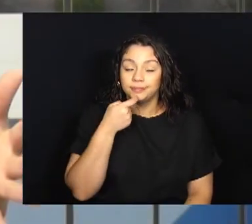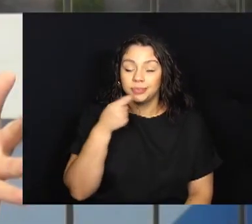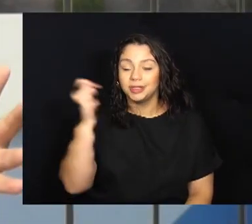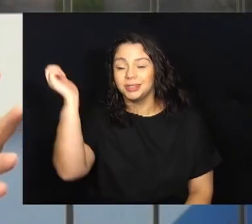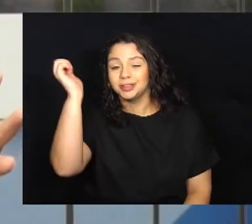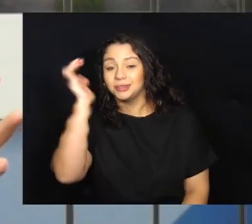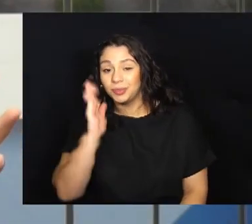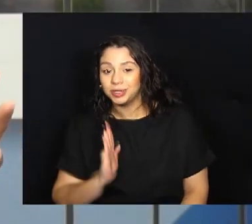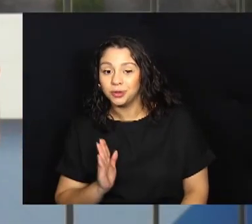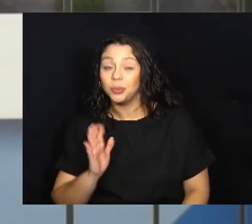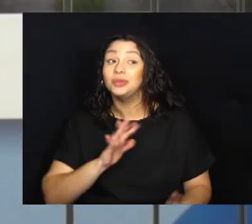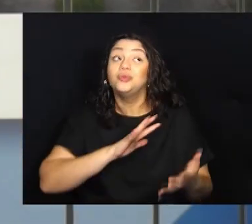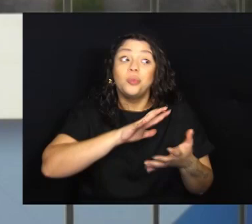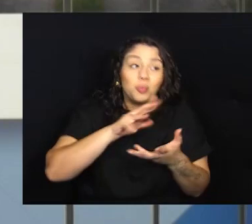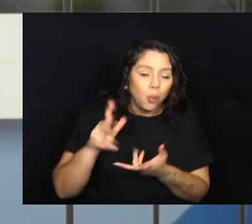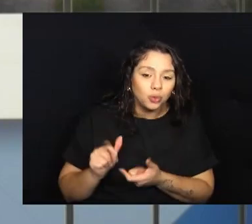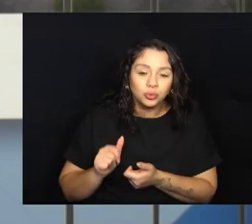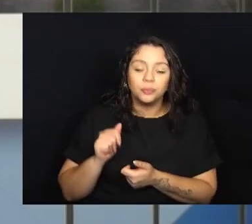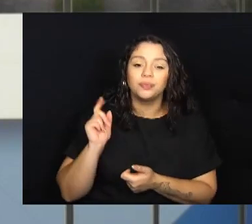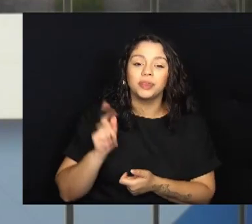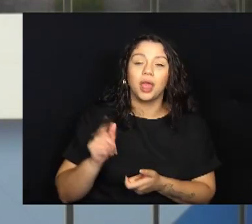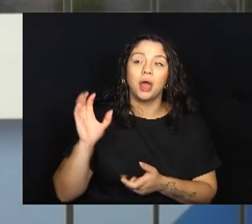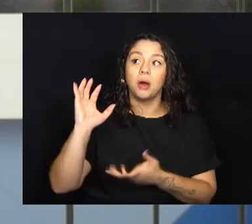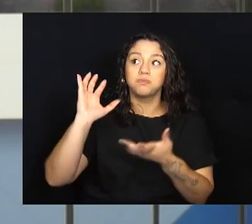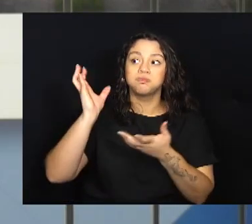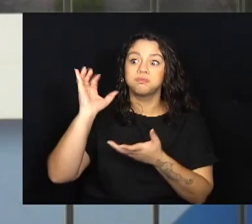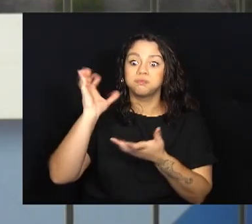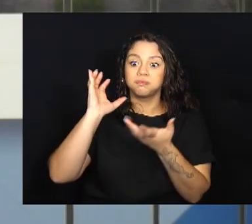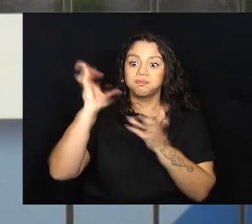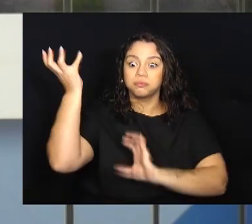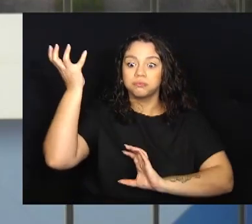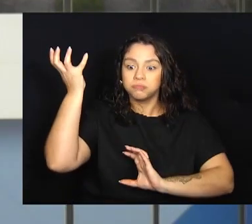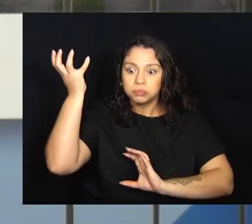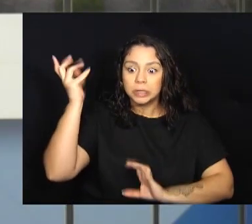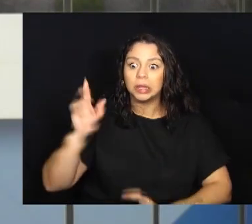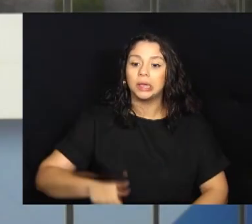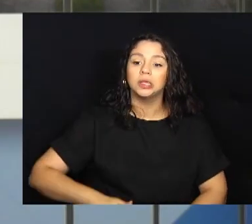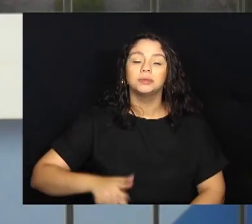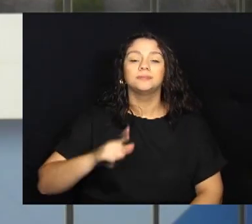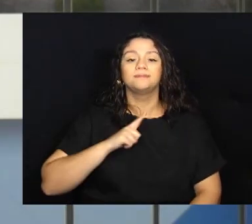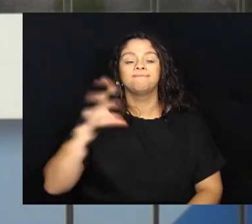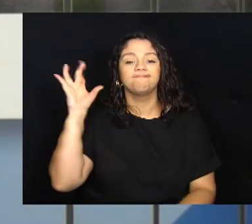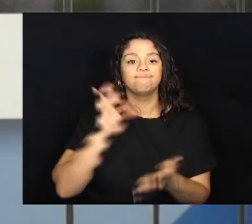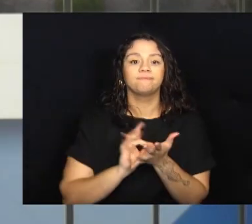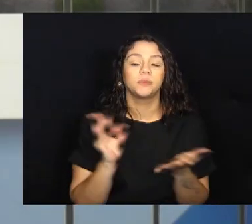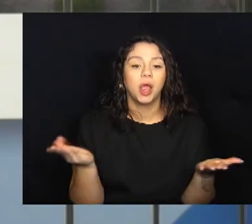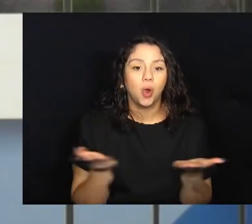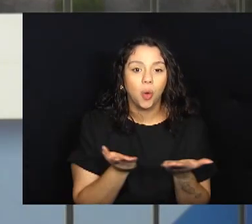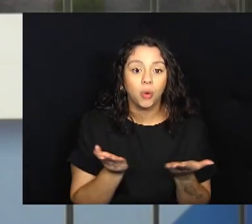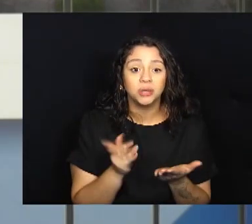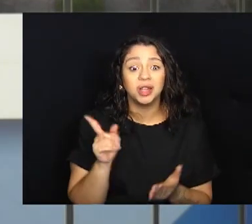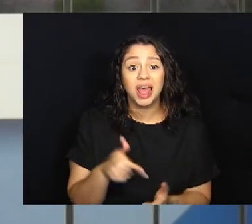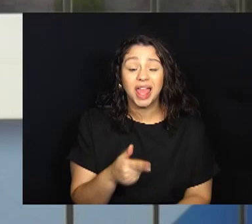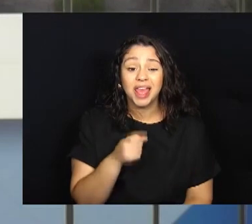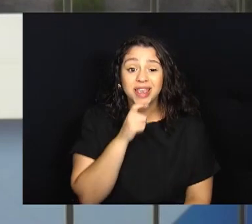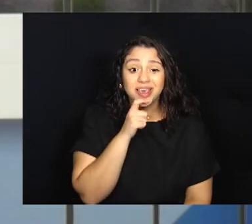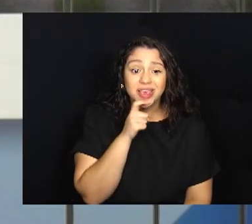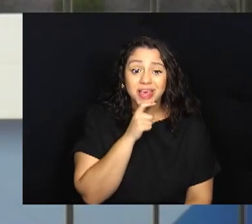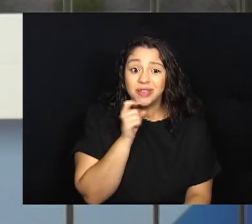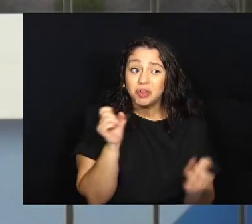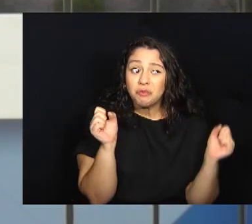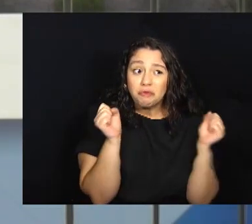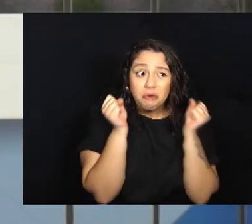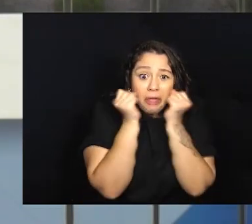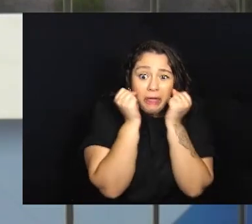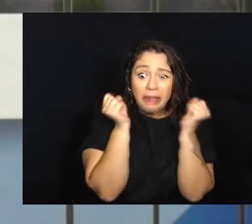mundo, né? As mudanças climáticas são uma realidade. A gente está em pleno inverno e a gente está